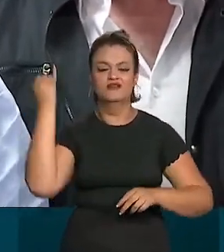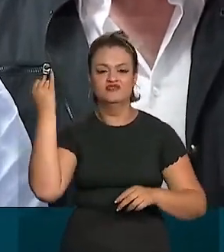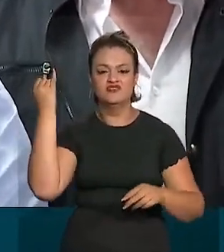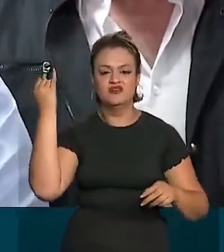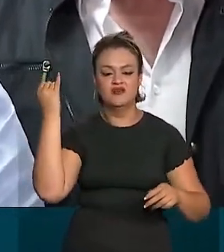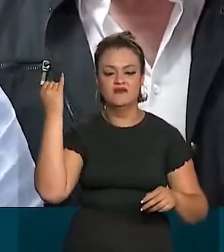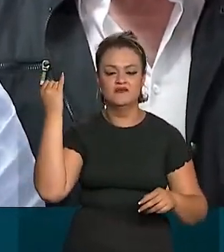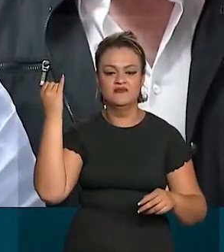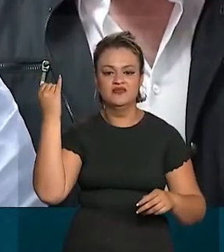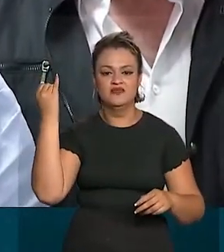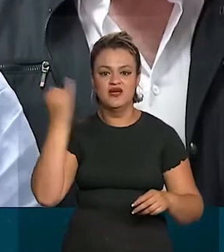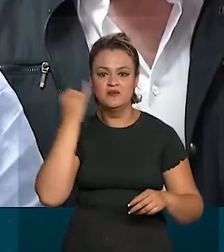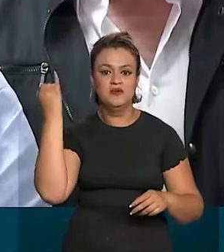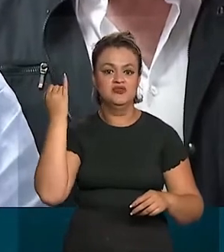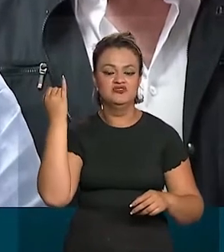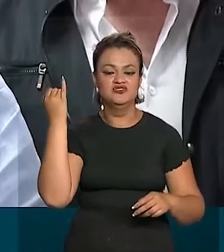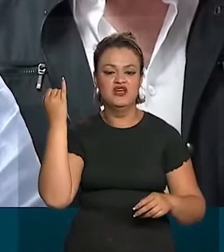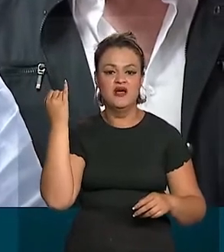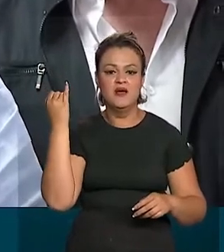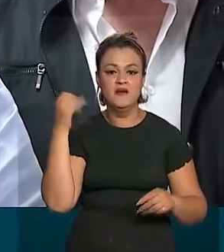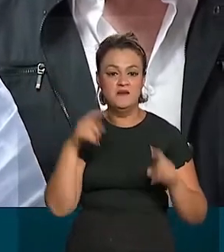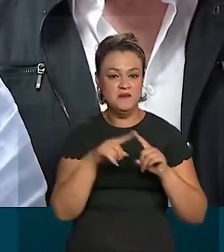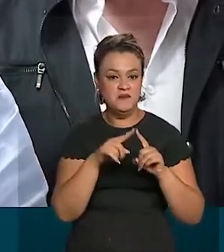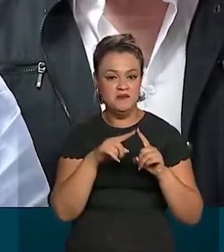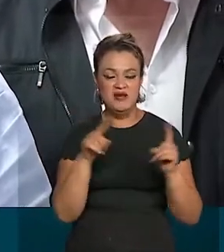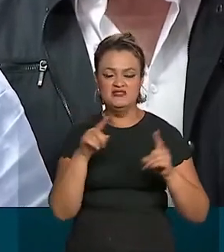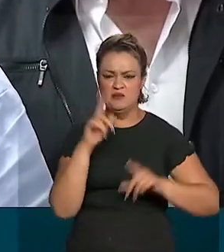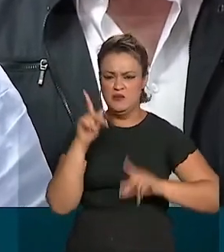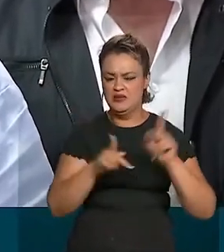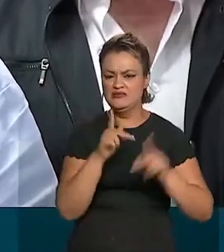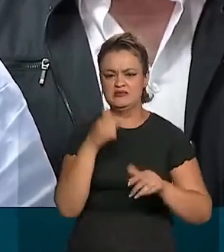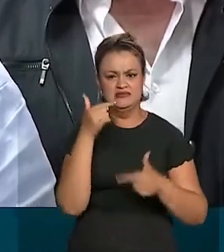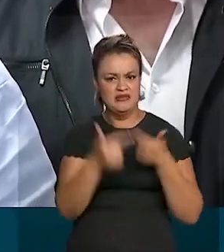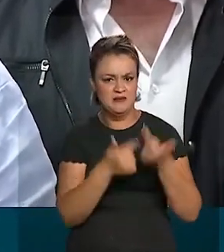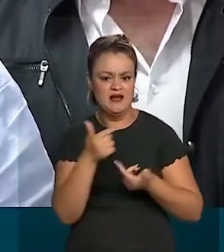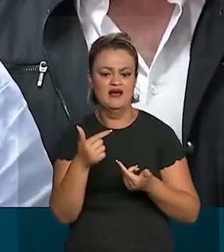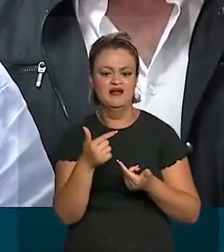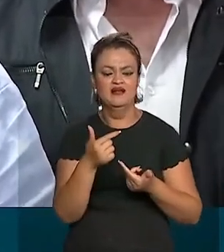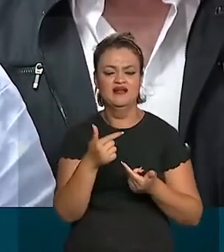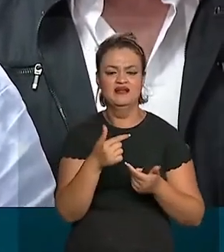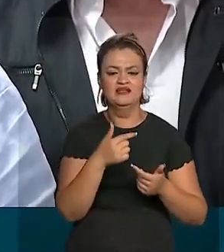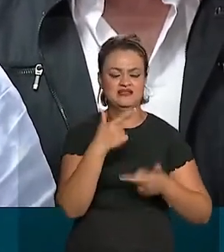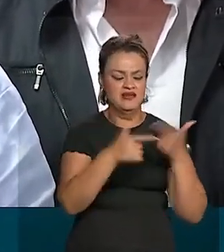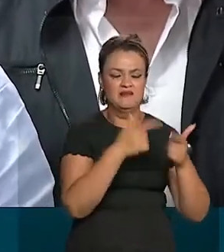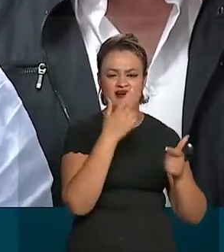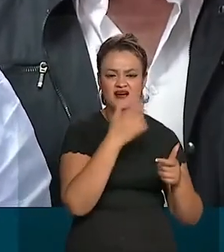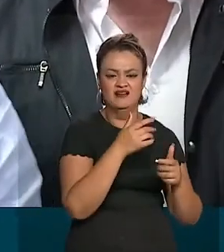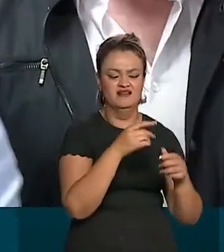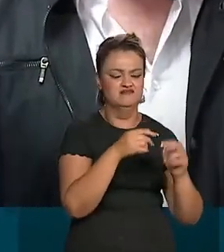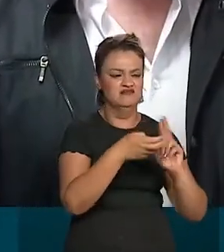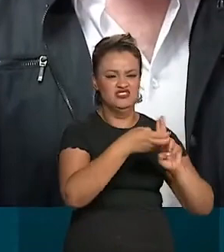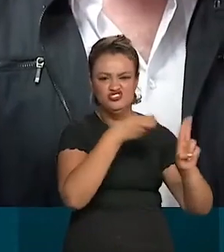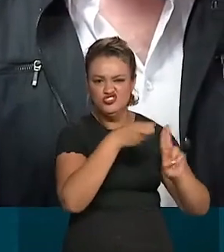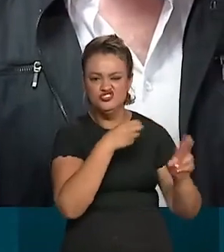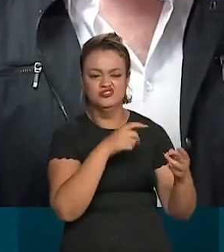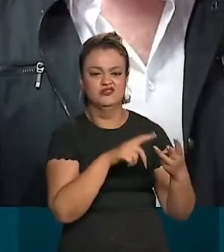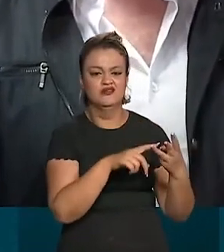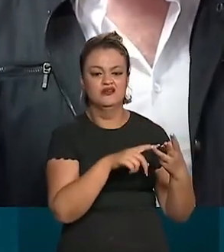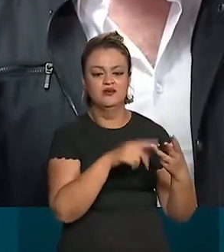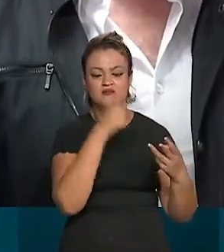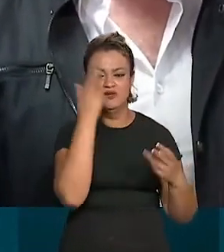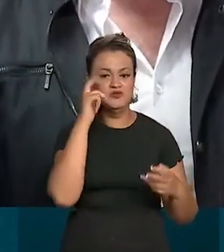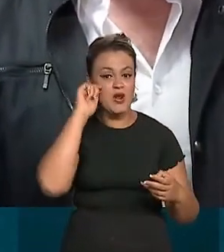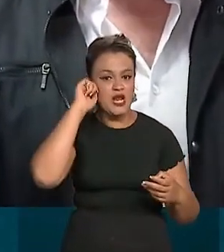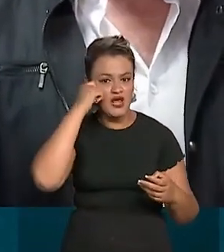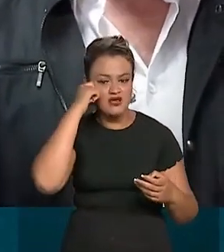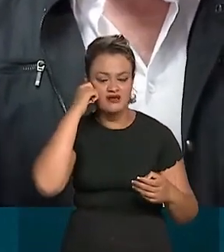no mundo inteiro. Nunca o povo trabalhador, os catadores de papel, os índios e as pessoas